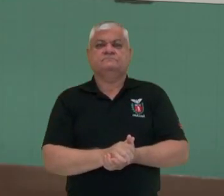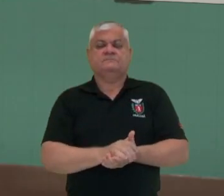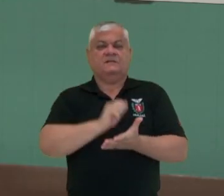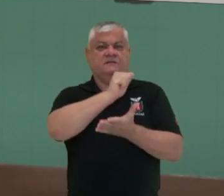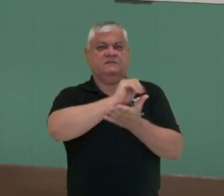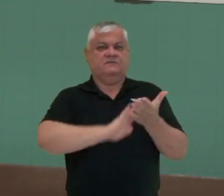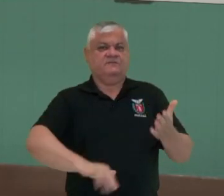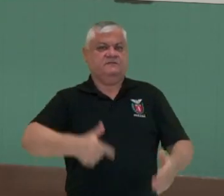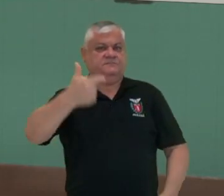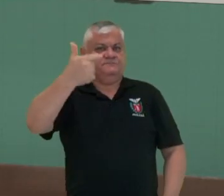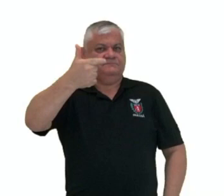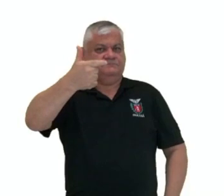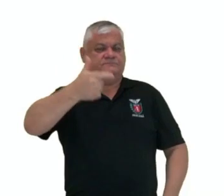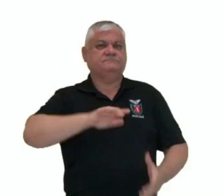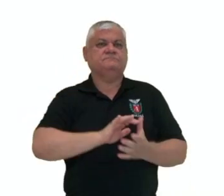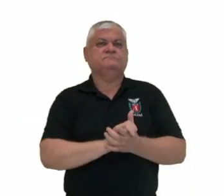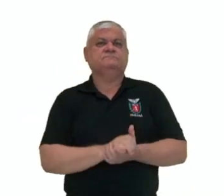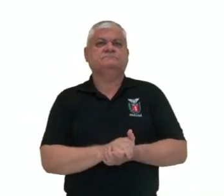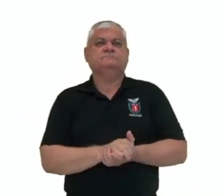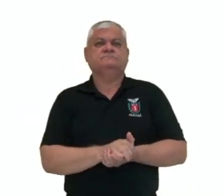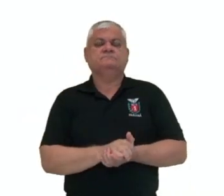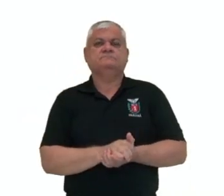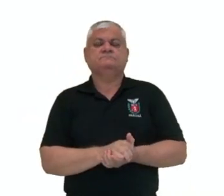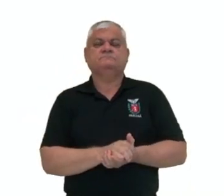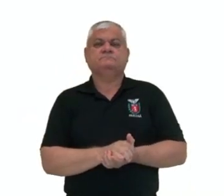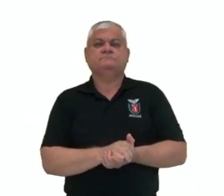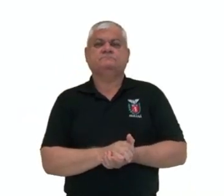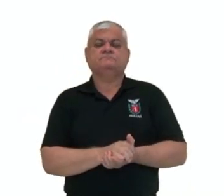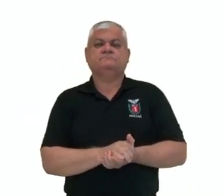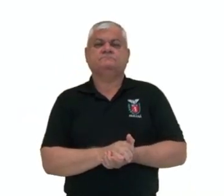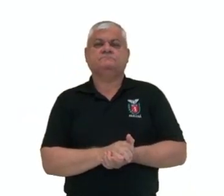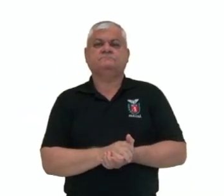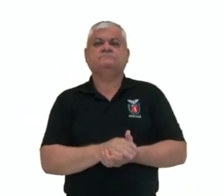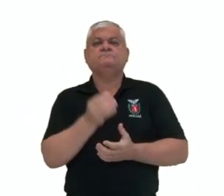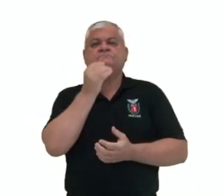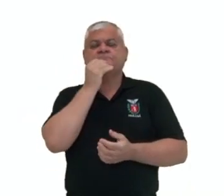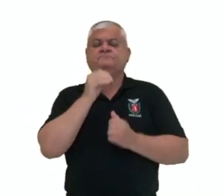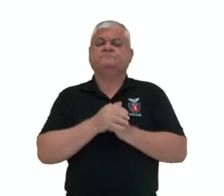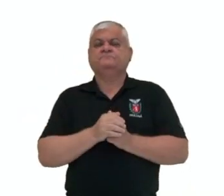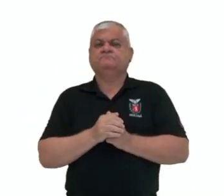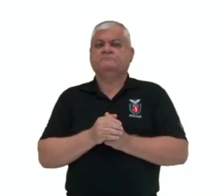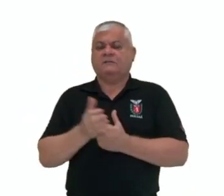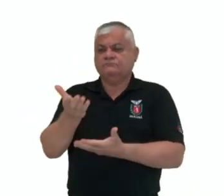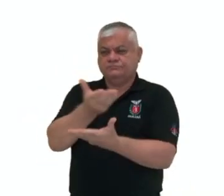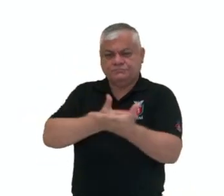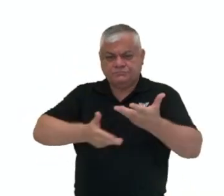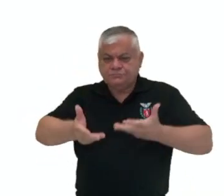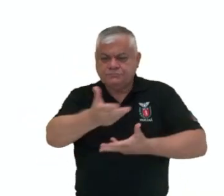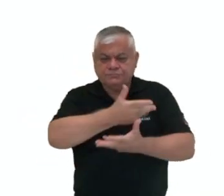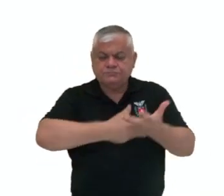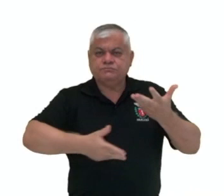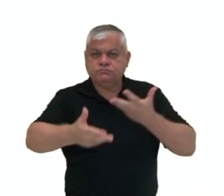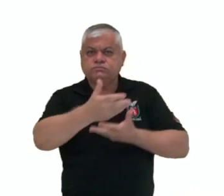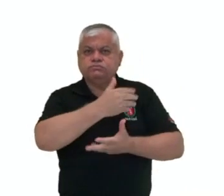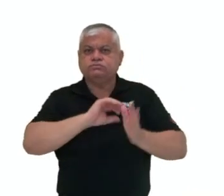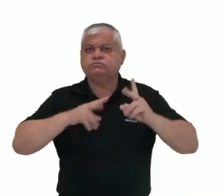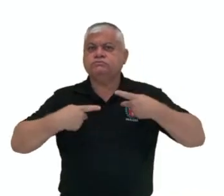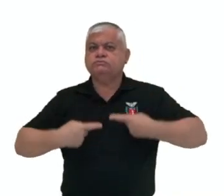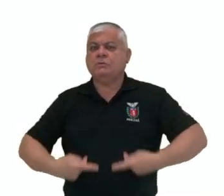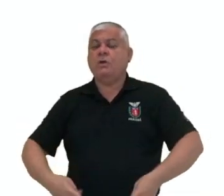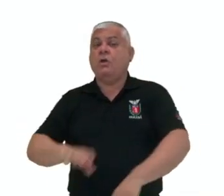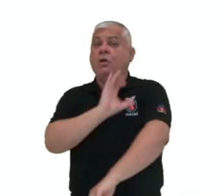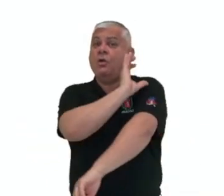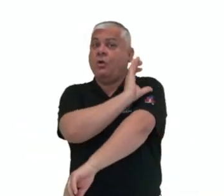Mais uma atividade nossa, então. Os valores de convivência humana trata dos comportamentos